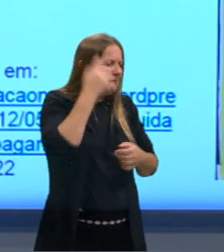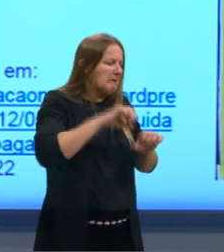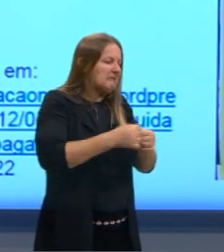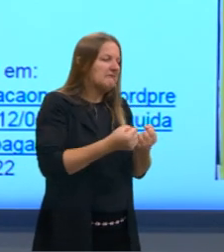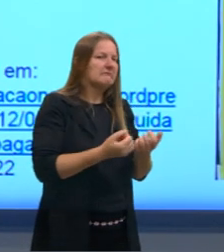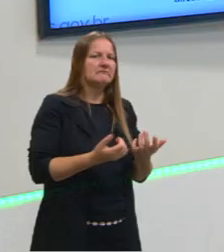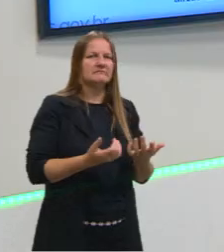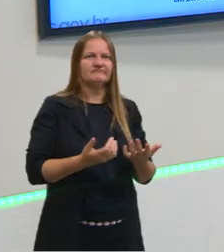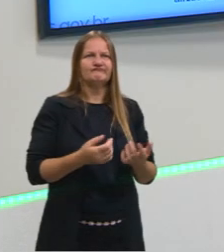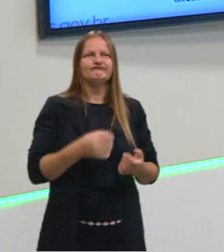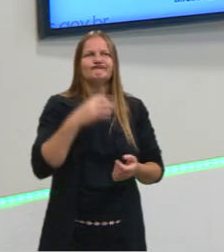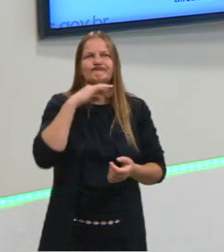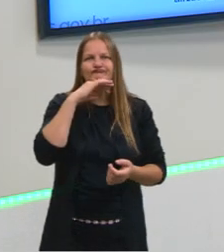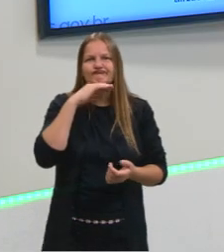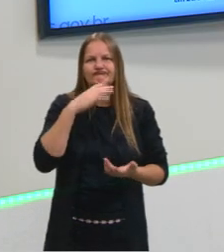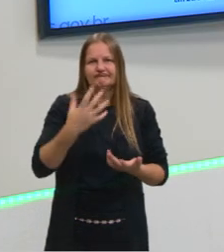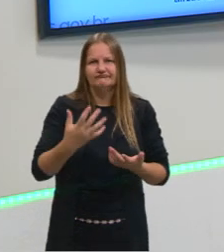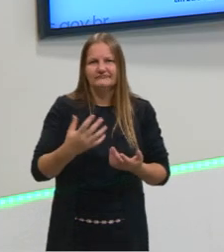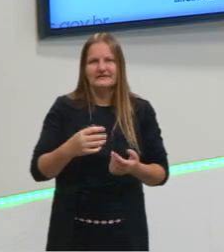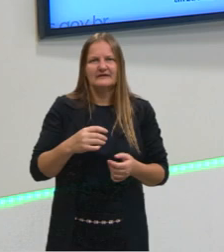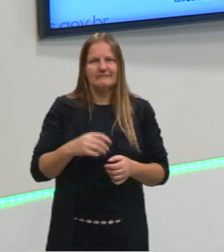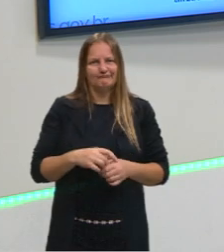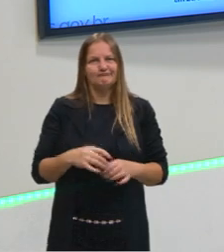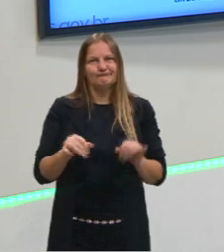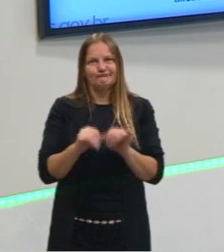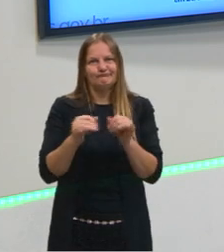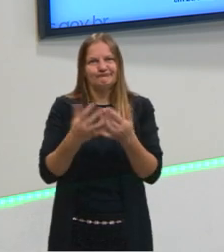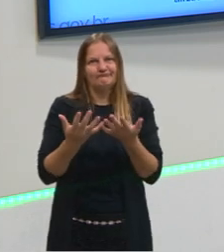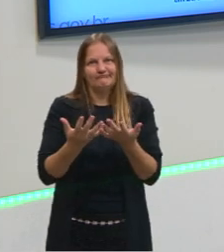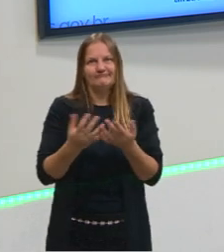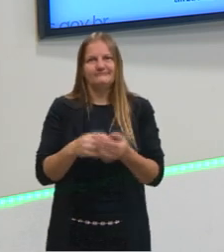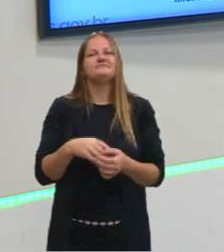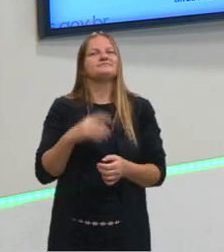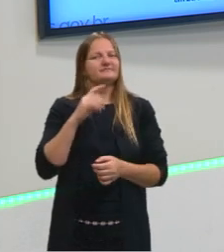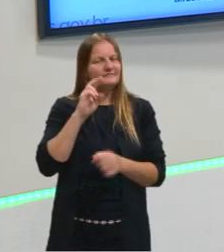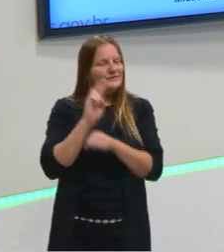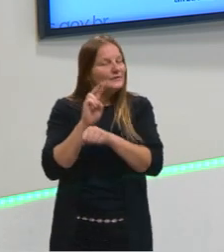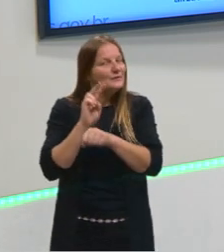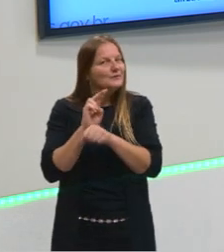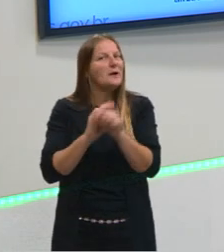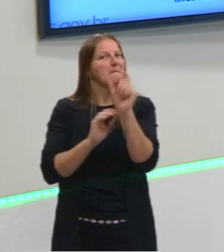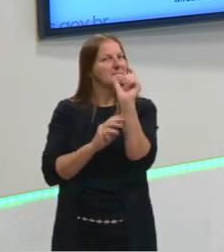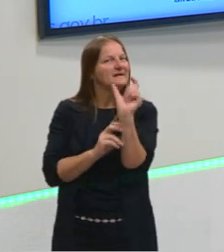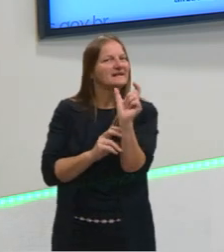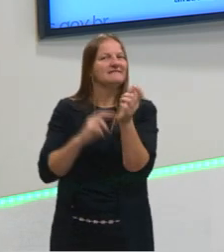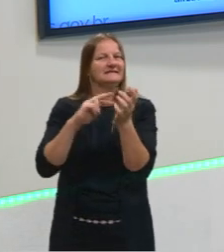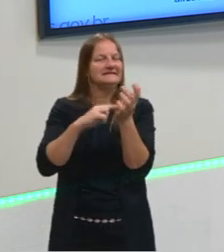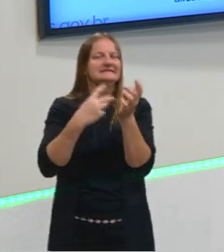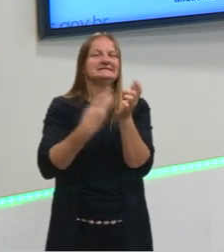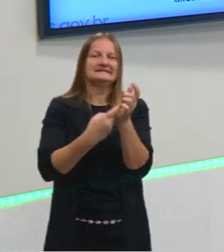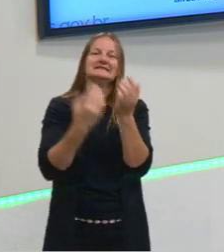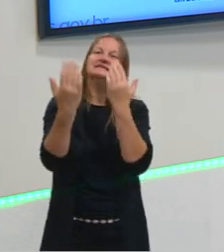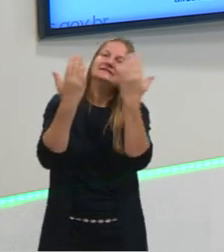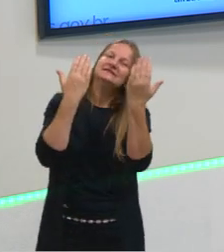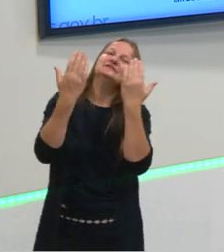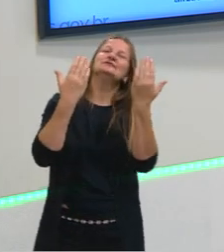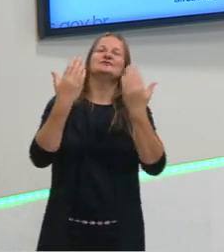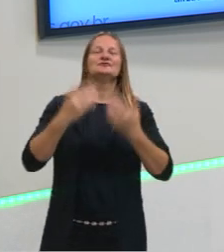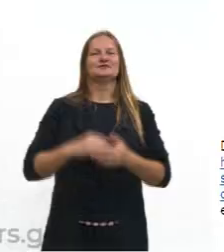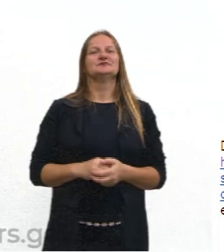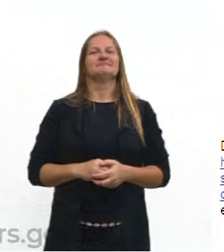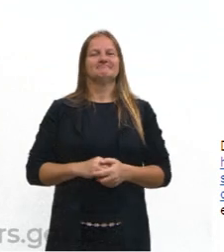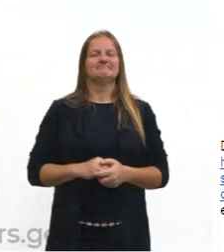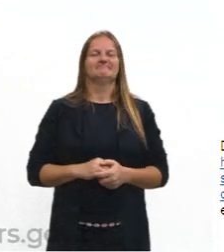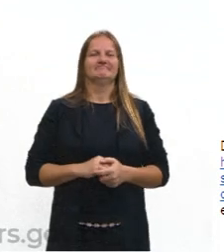perceber que não está sol em uma palavra mas também a gente pode trazer essa dúvida essa